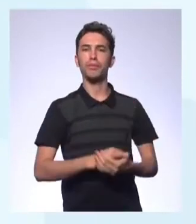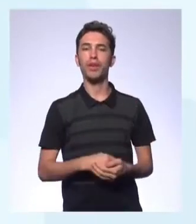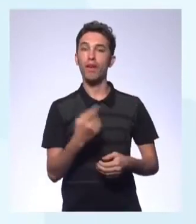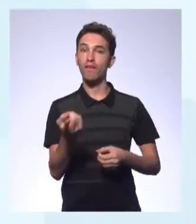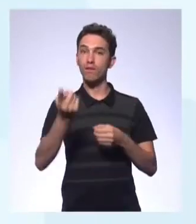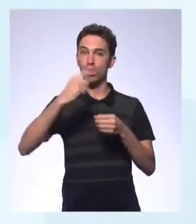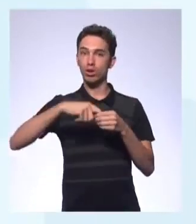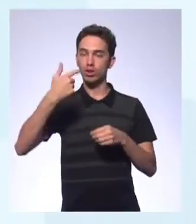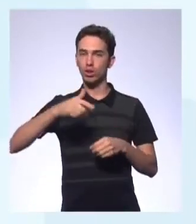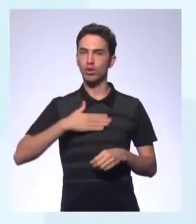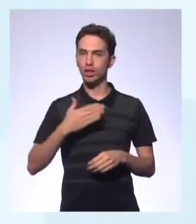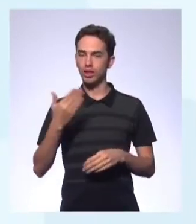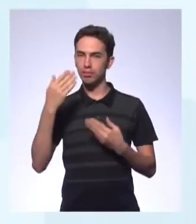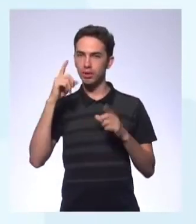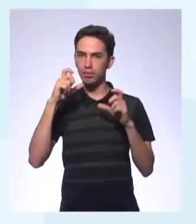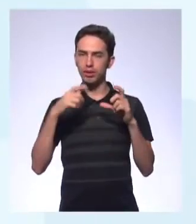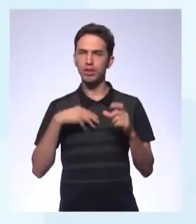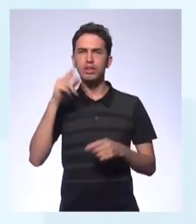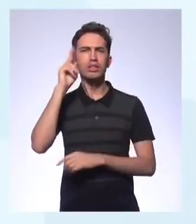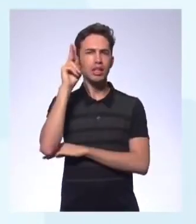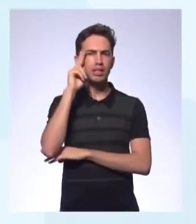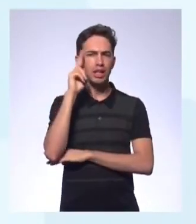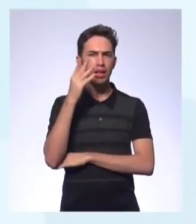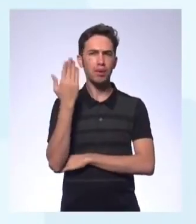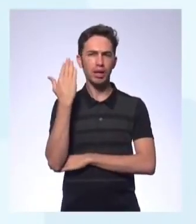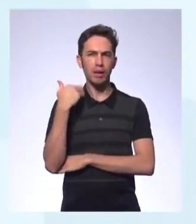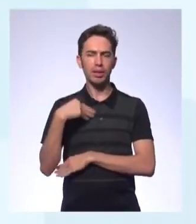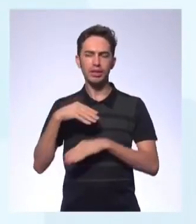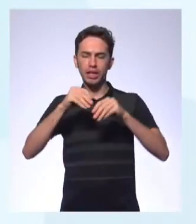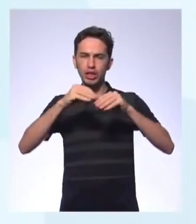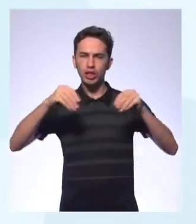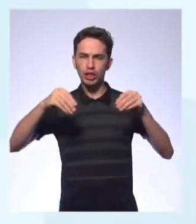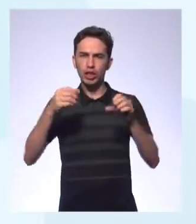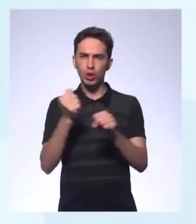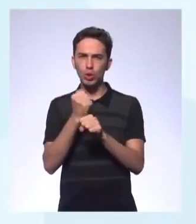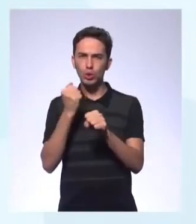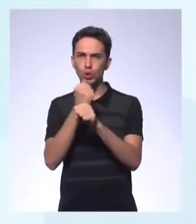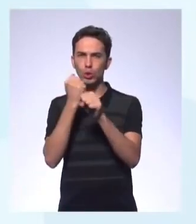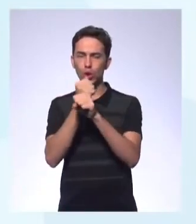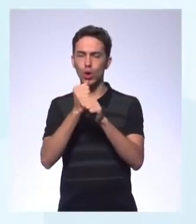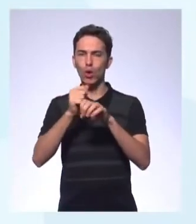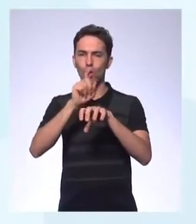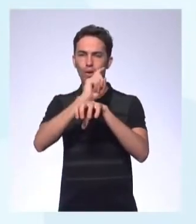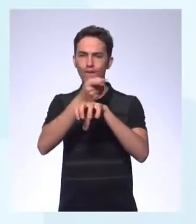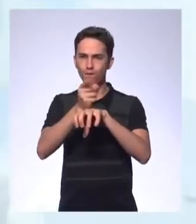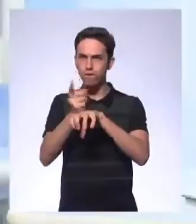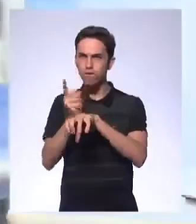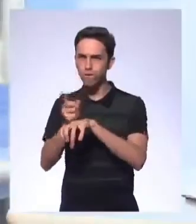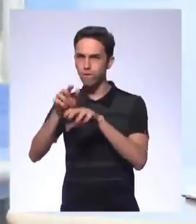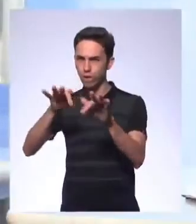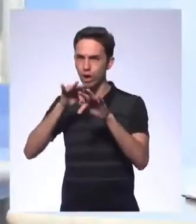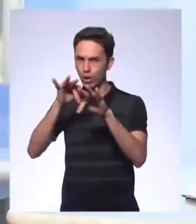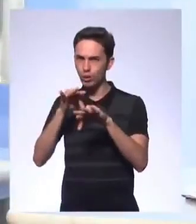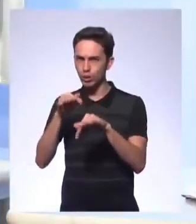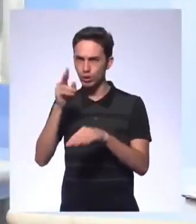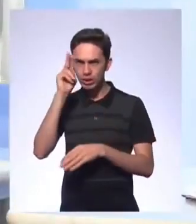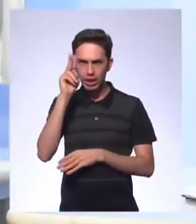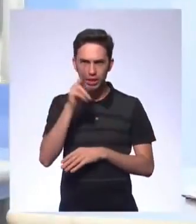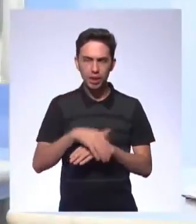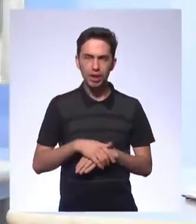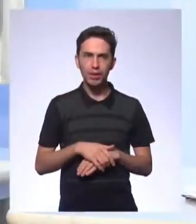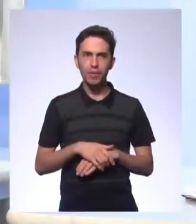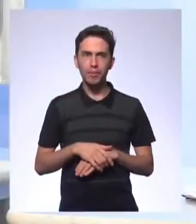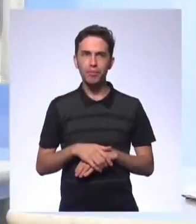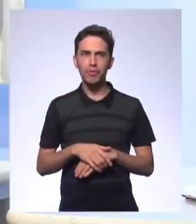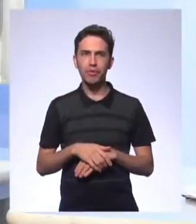Vocês se lembram quando nós fizemos um feudo? Que a professora Fernanda estava comigo, e aí nós fizemos um feudo, e esse feudo,